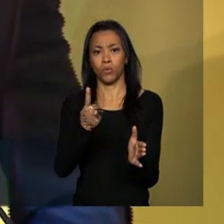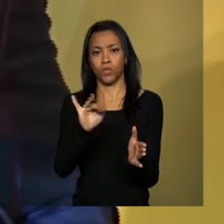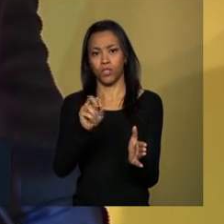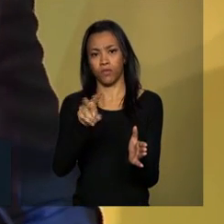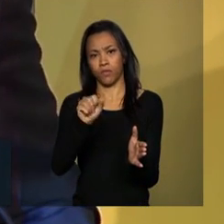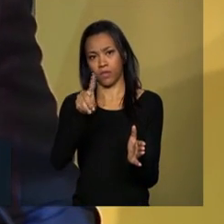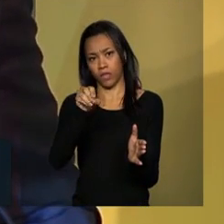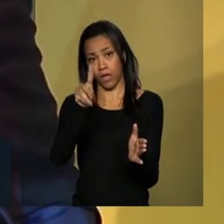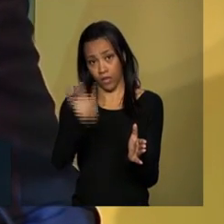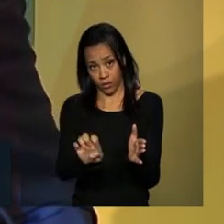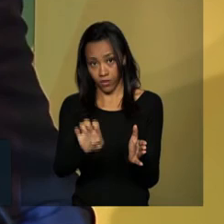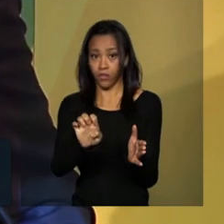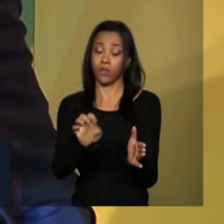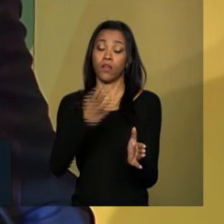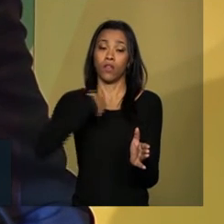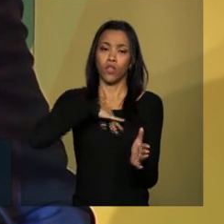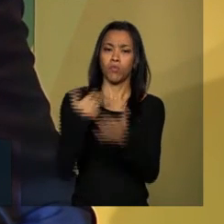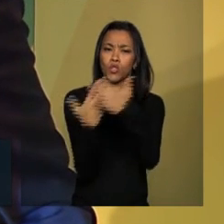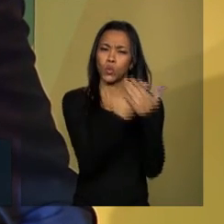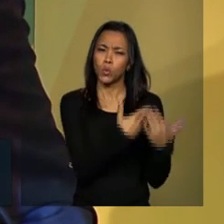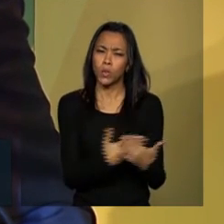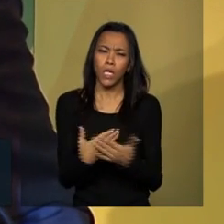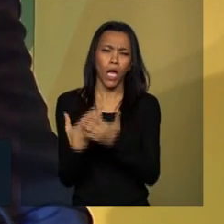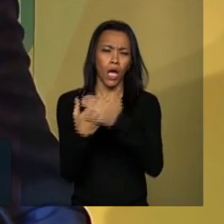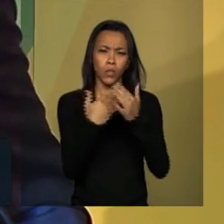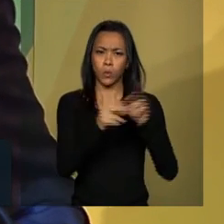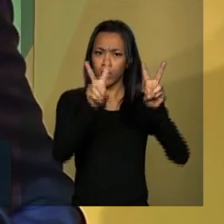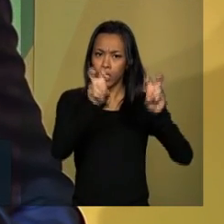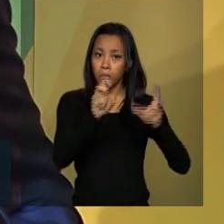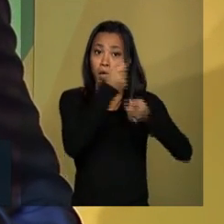ajustar a macroeconomia brasileira a um novo cenário